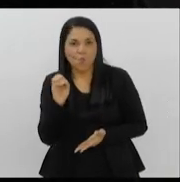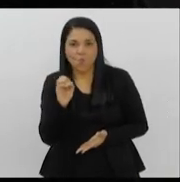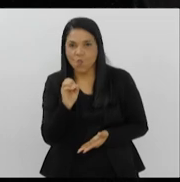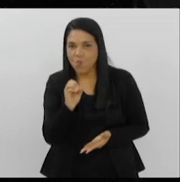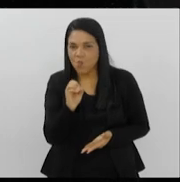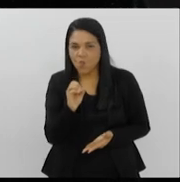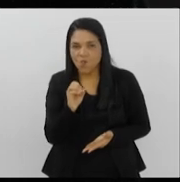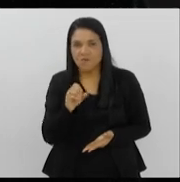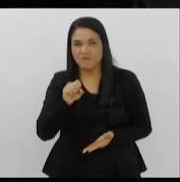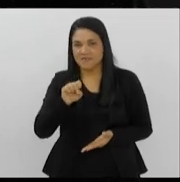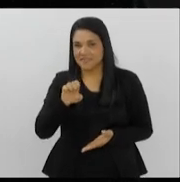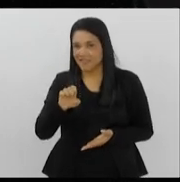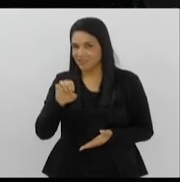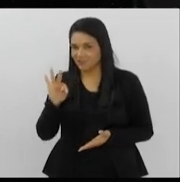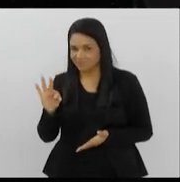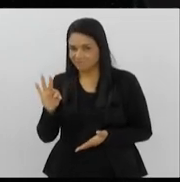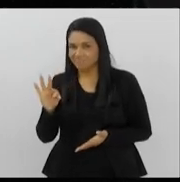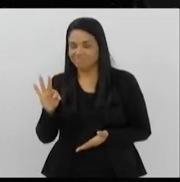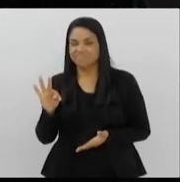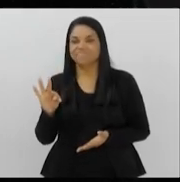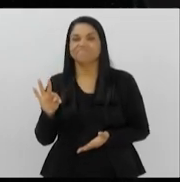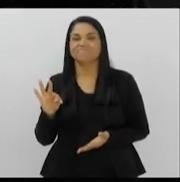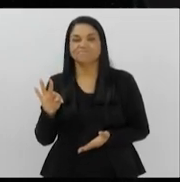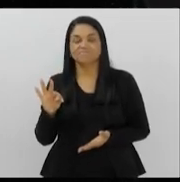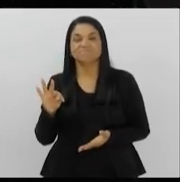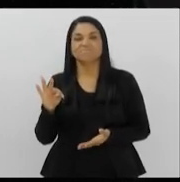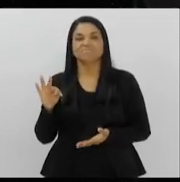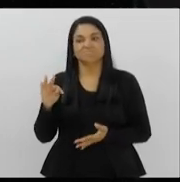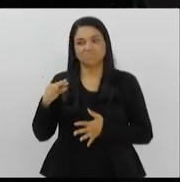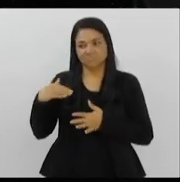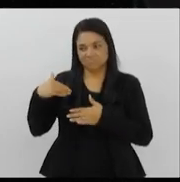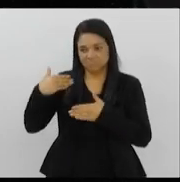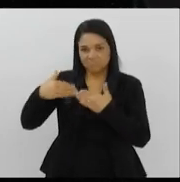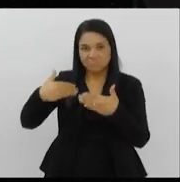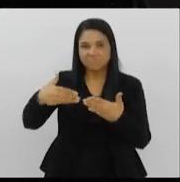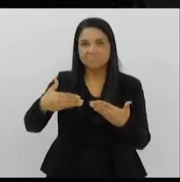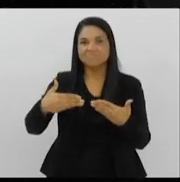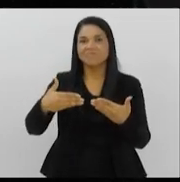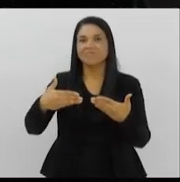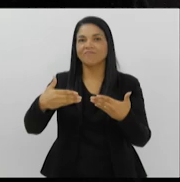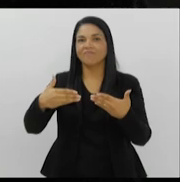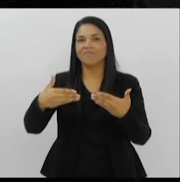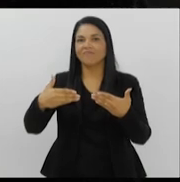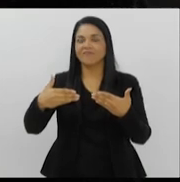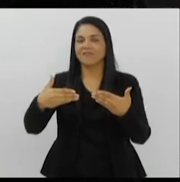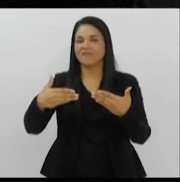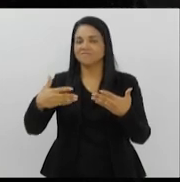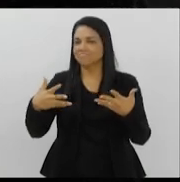é uma trajetória absolutamente